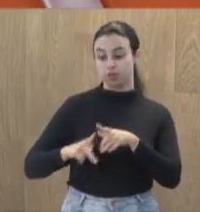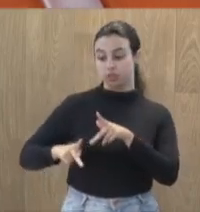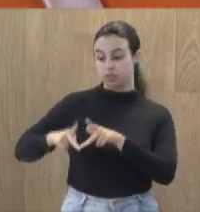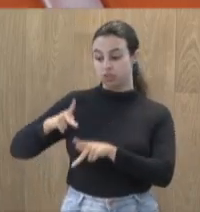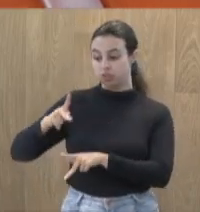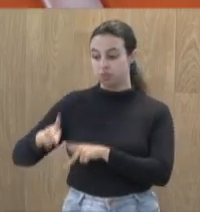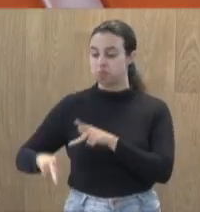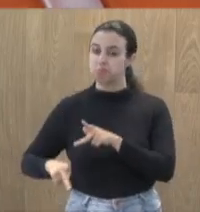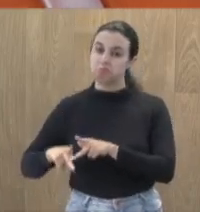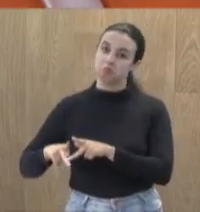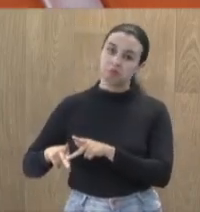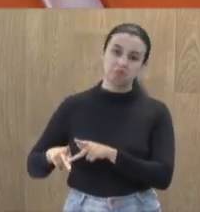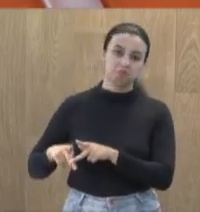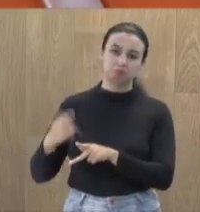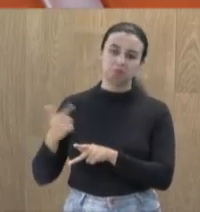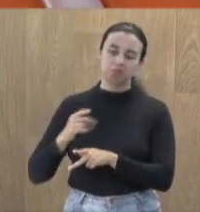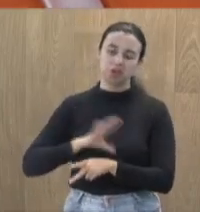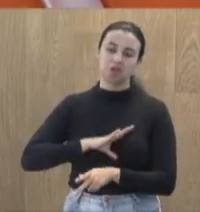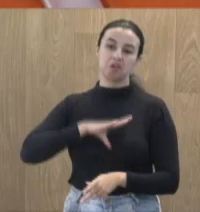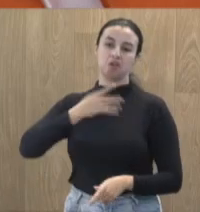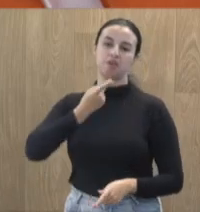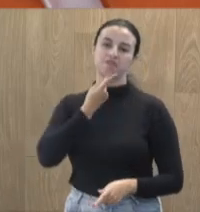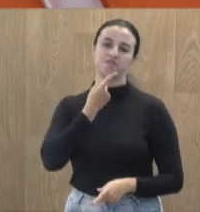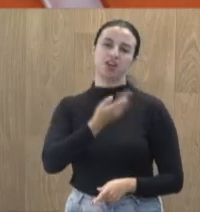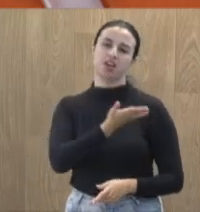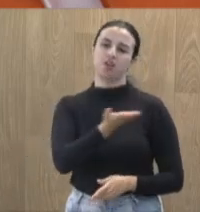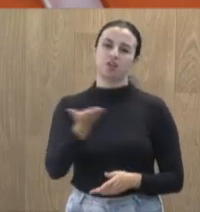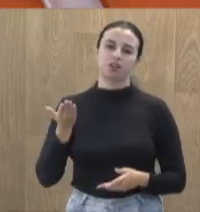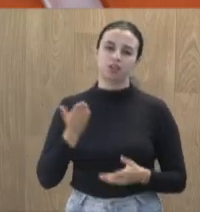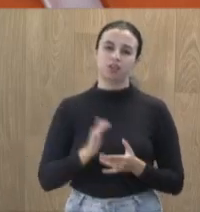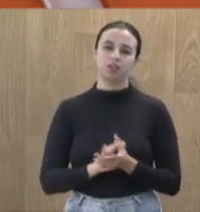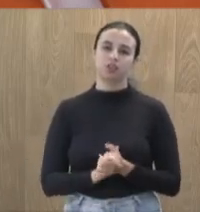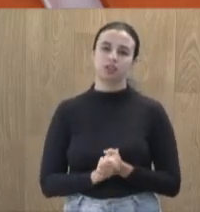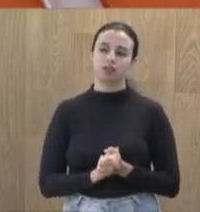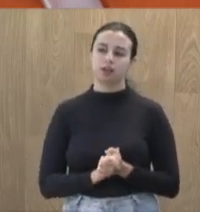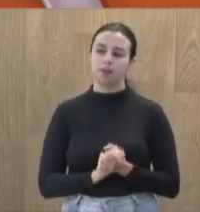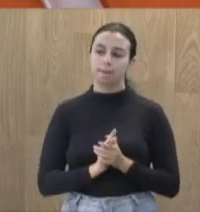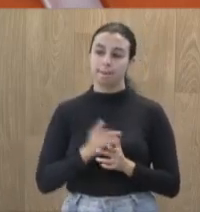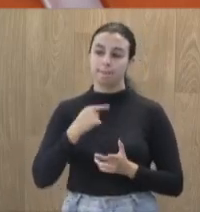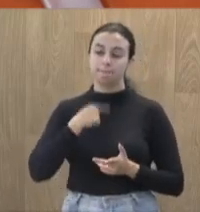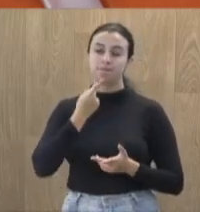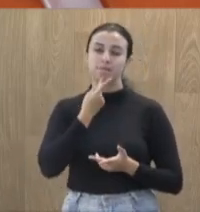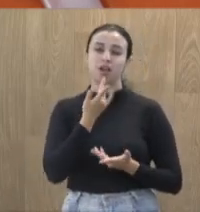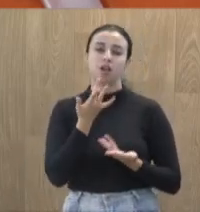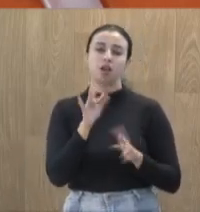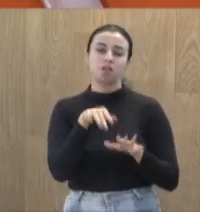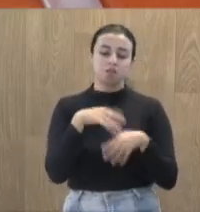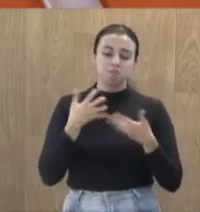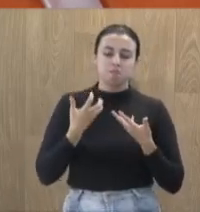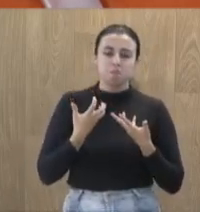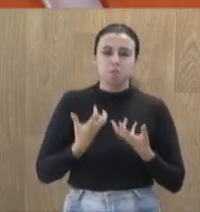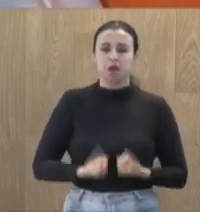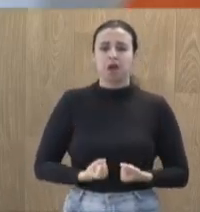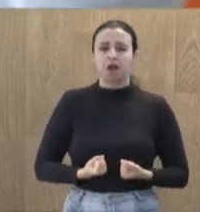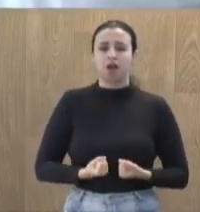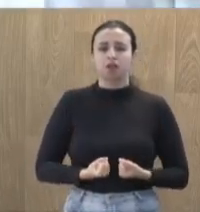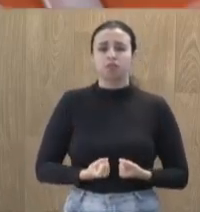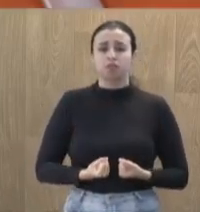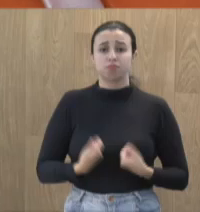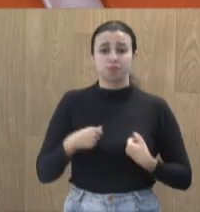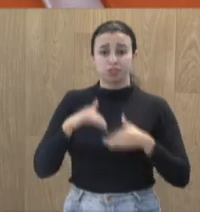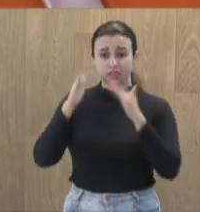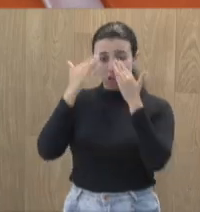tem coragem de falar para vocês. Então eu estou falando, não fique magoado comigo, fiquem